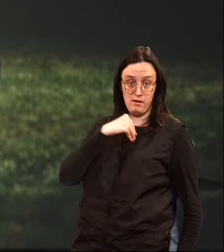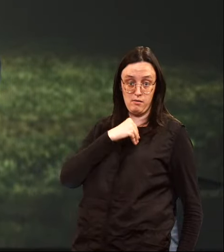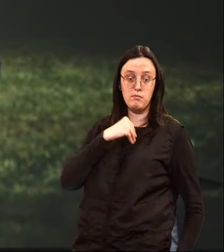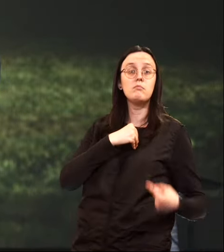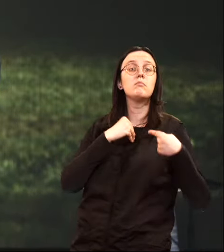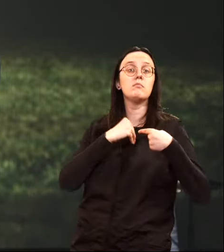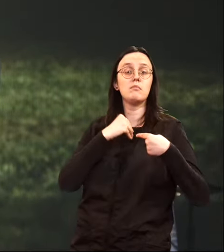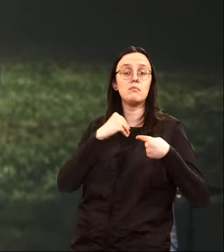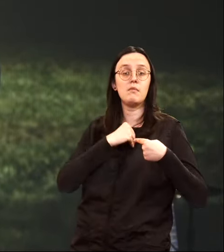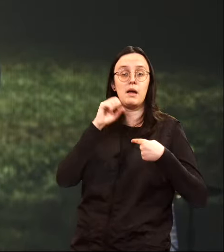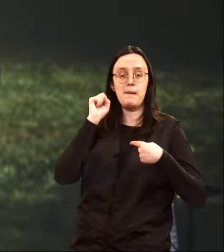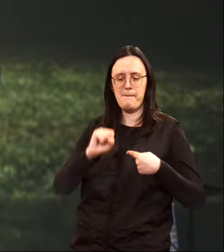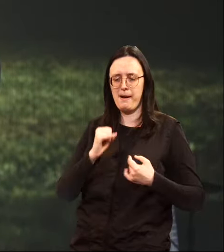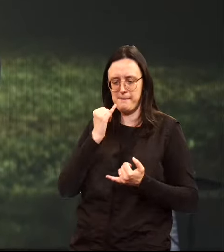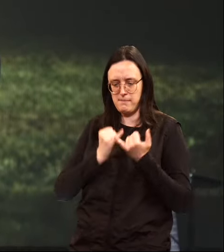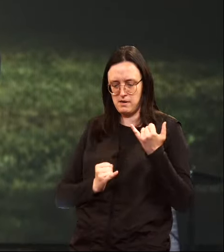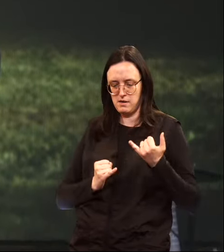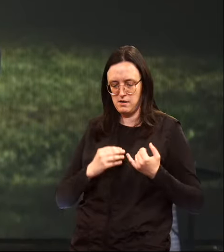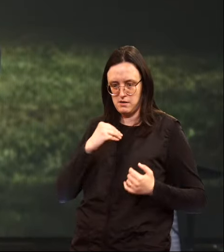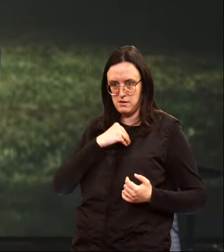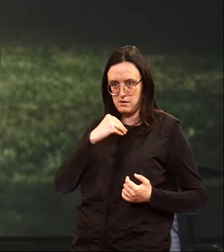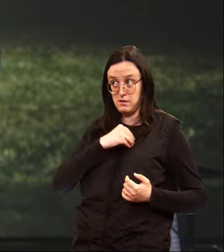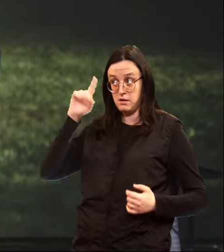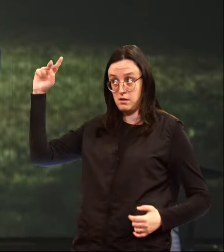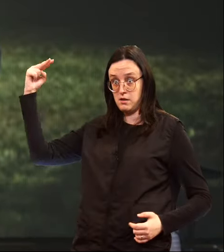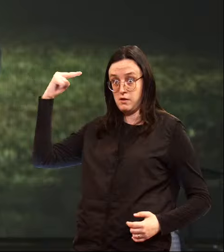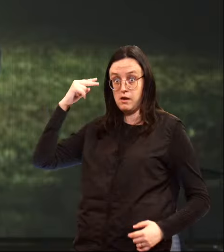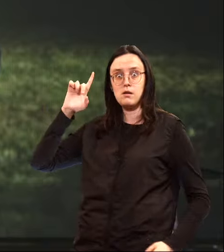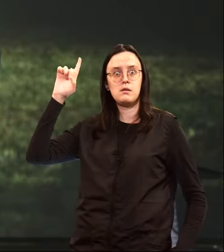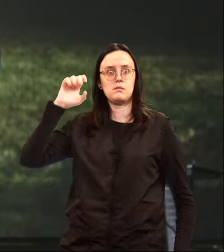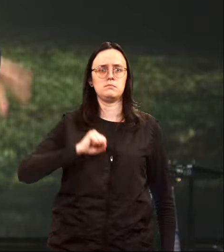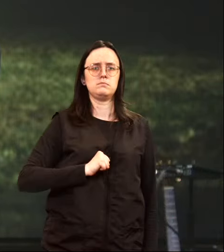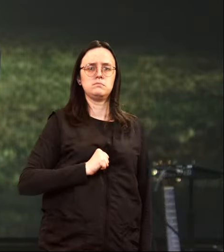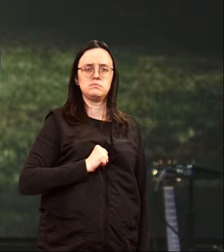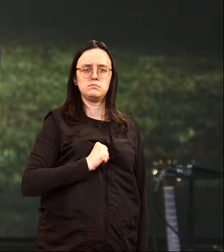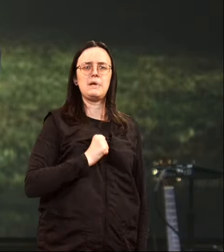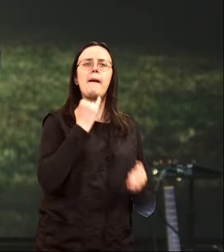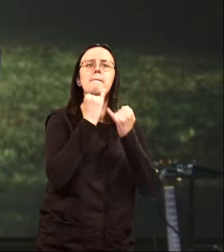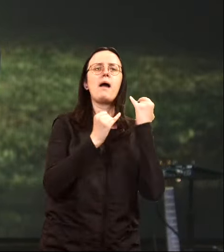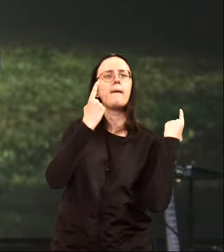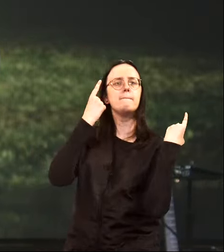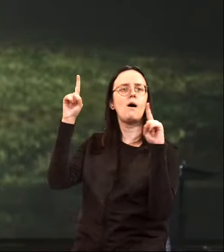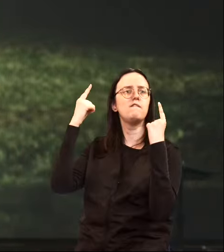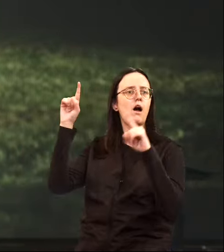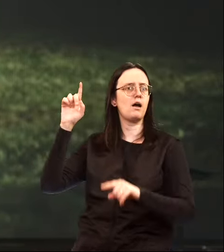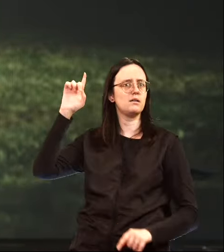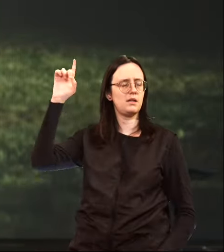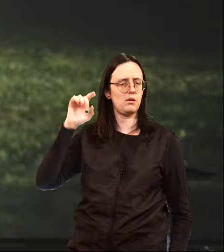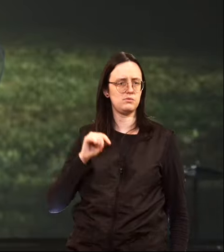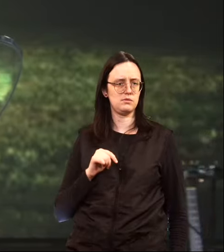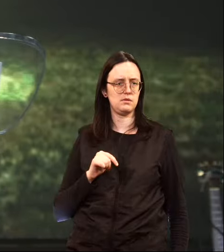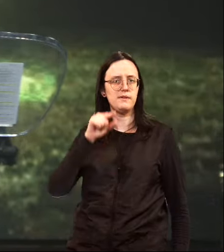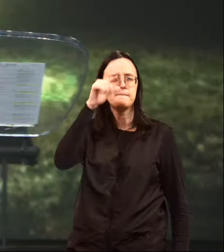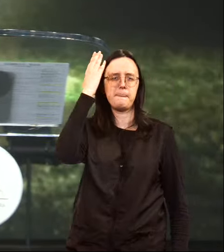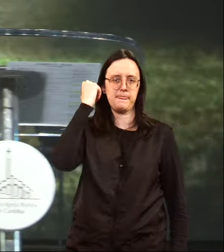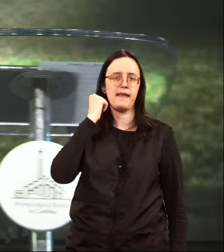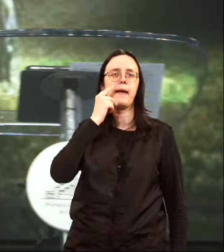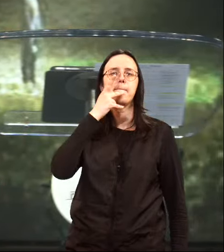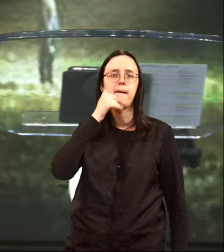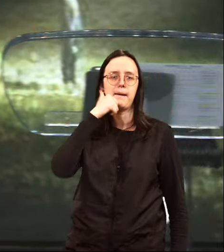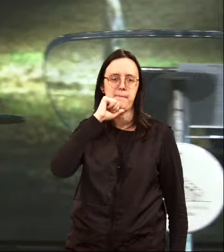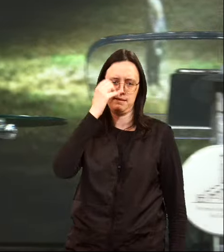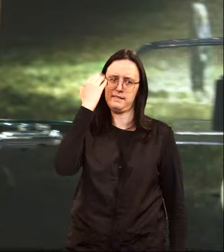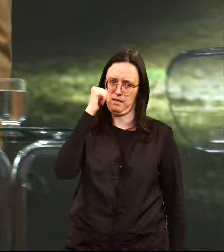de acender a ira do Senhor, de provocá-lo. Quem pai entende bem a